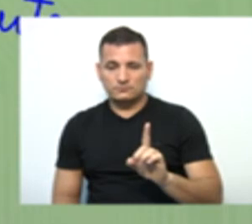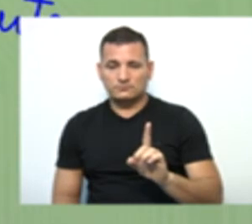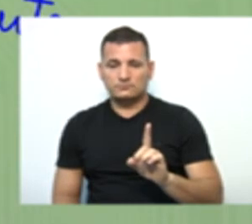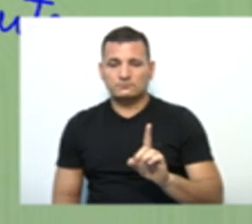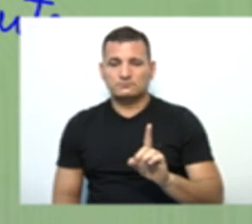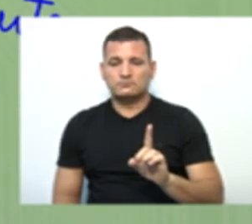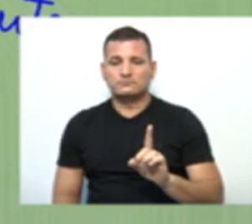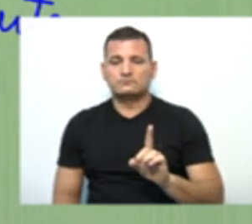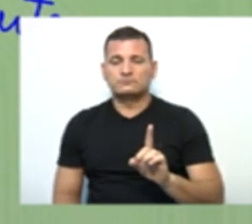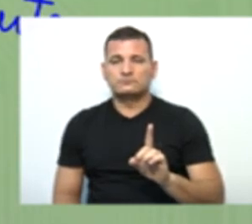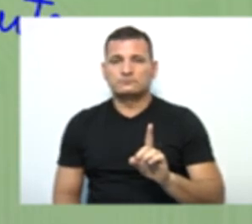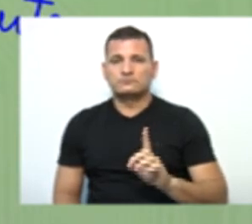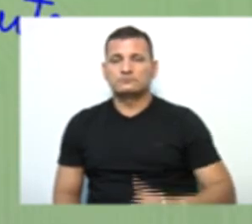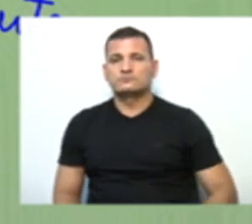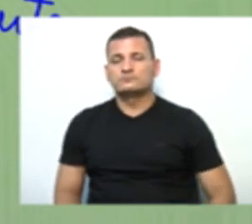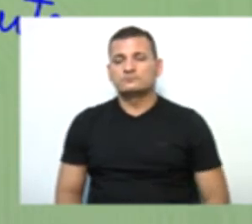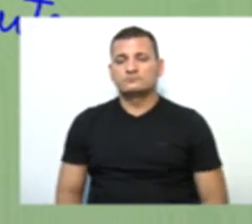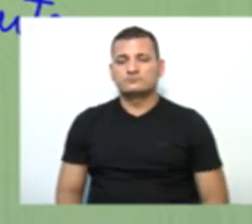E